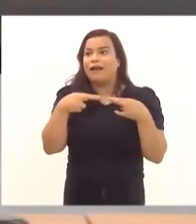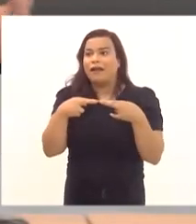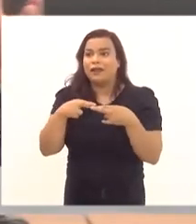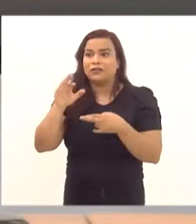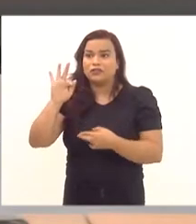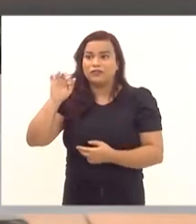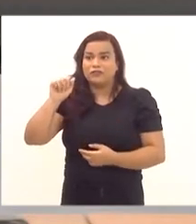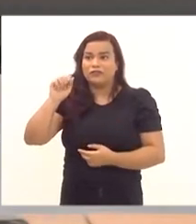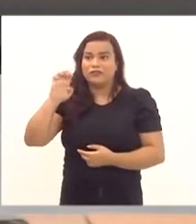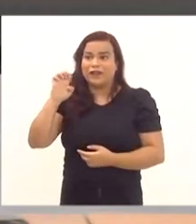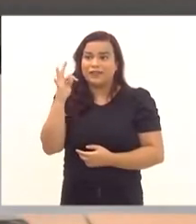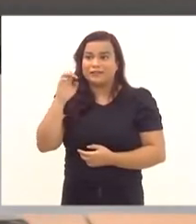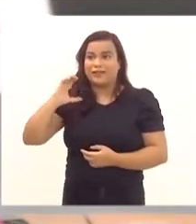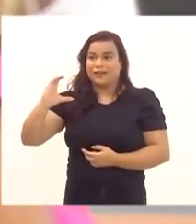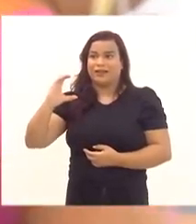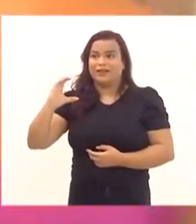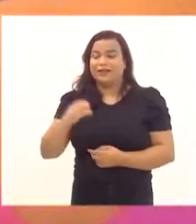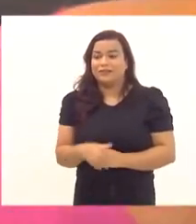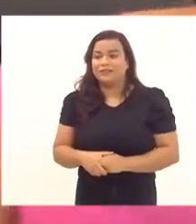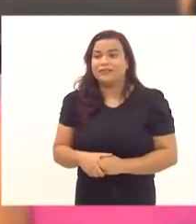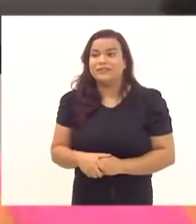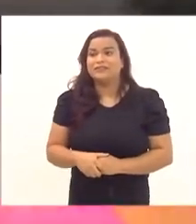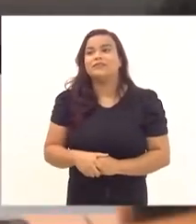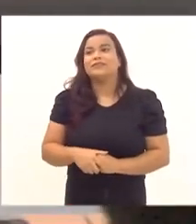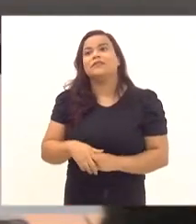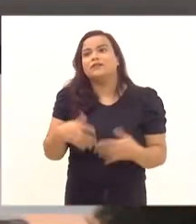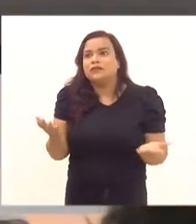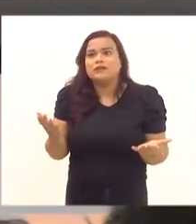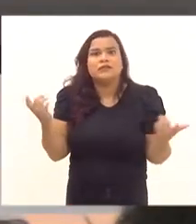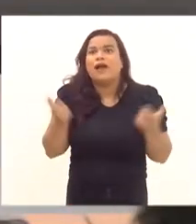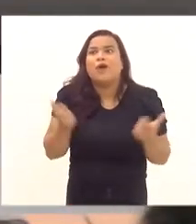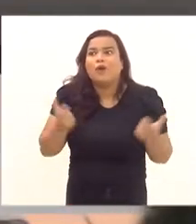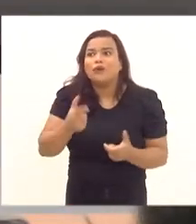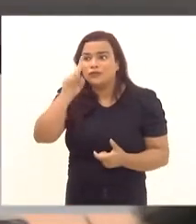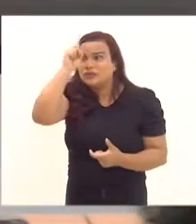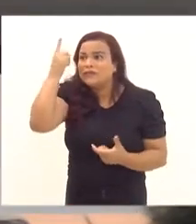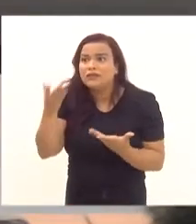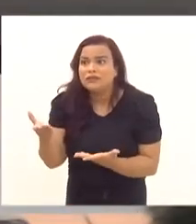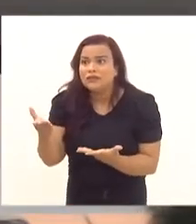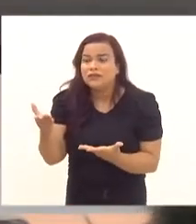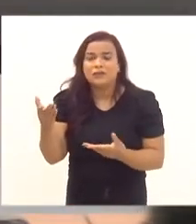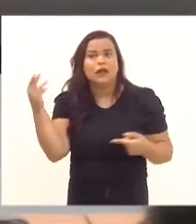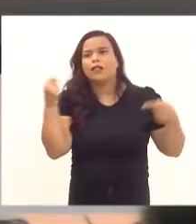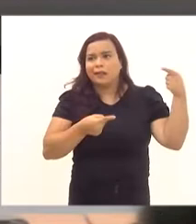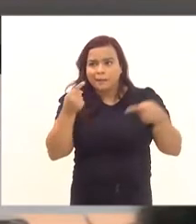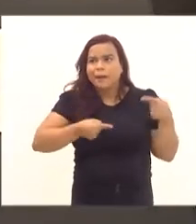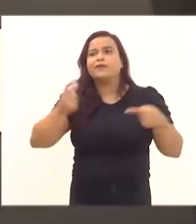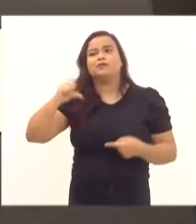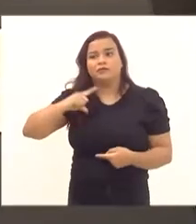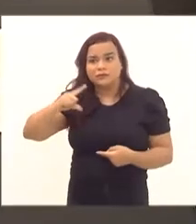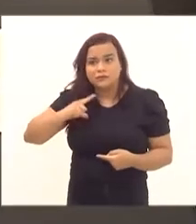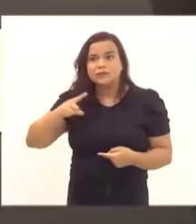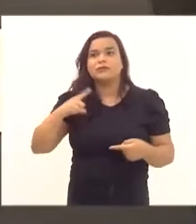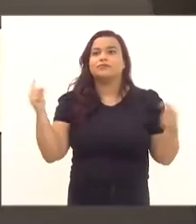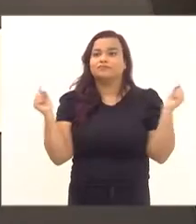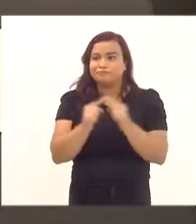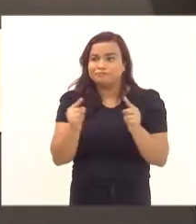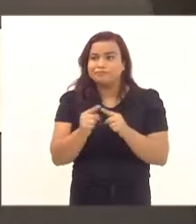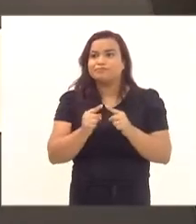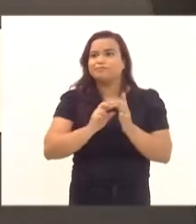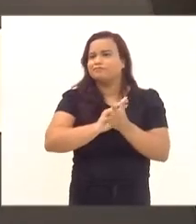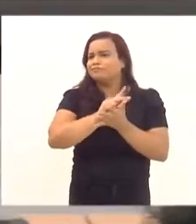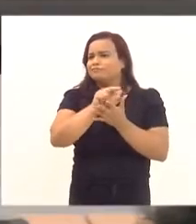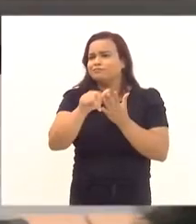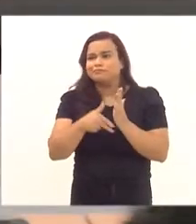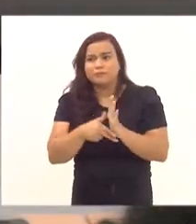tirou essa ideia está para poder fazer o dia que a gente tá falando aqui é o debate fazermos hoje tem a ver pelo enfrentamento traz um mapa o questões hoje